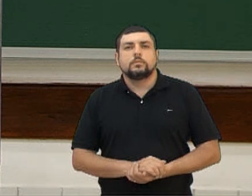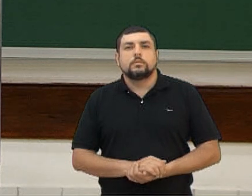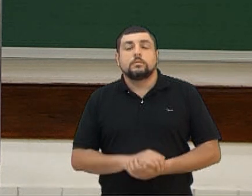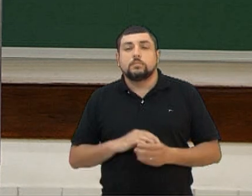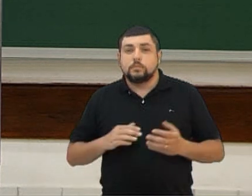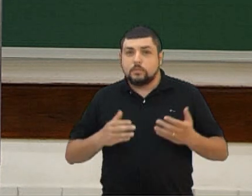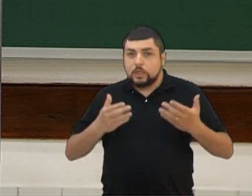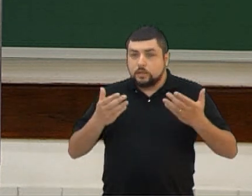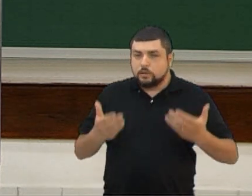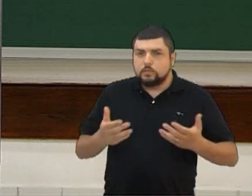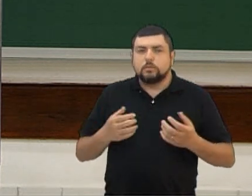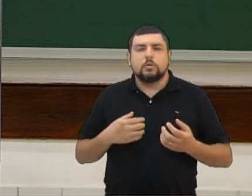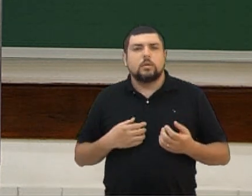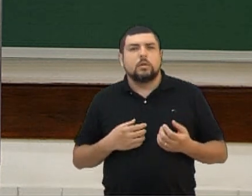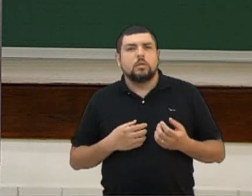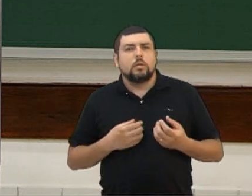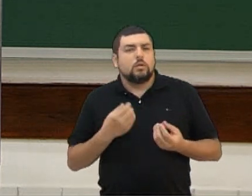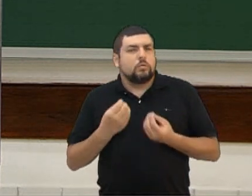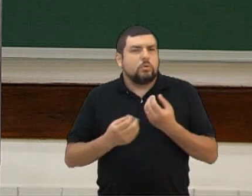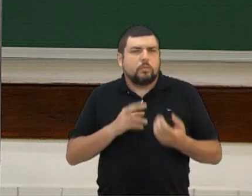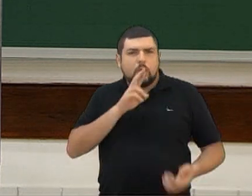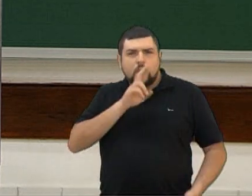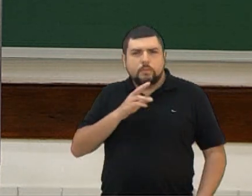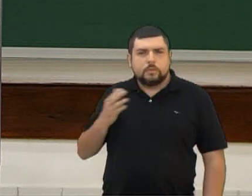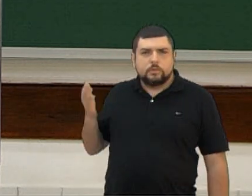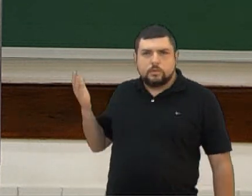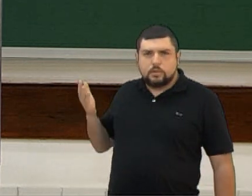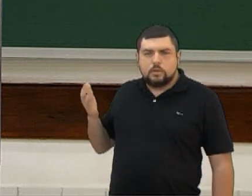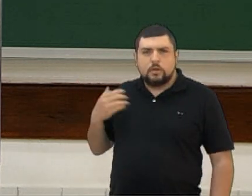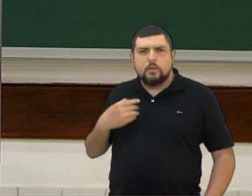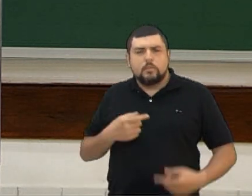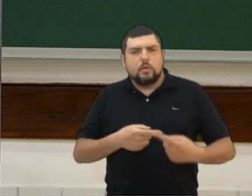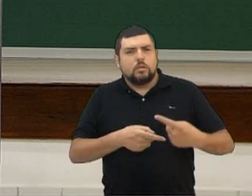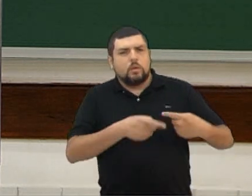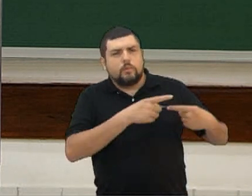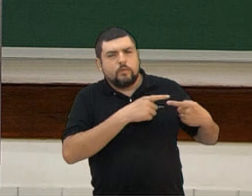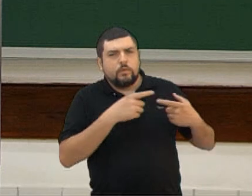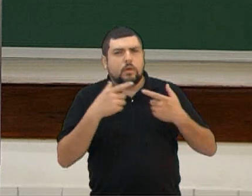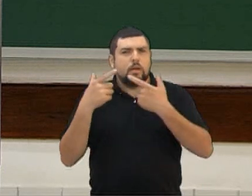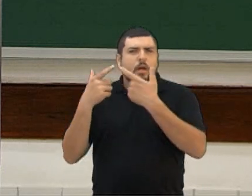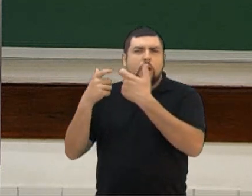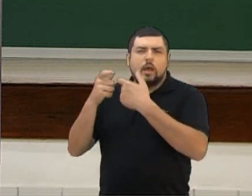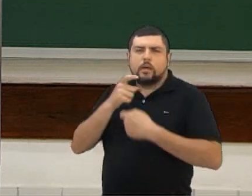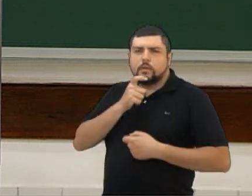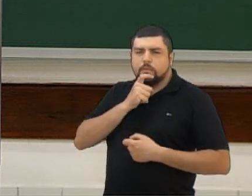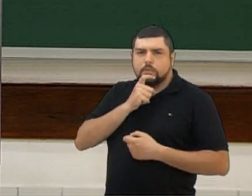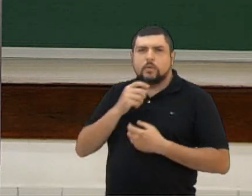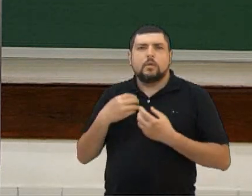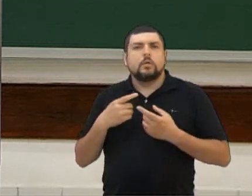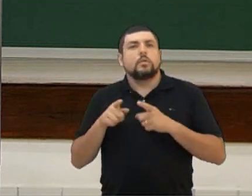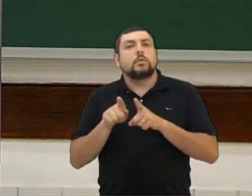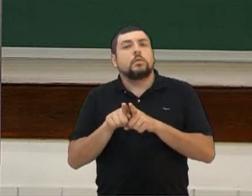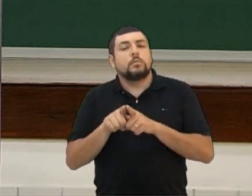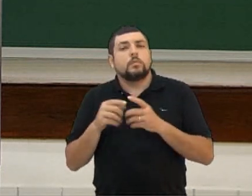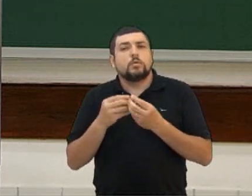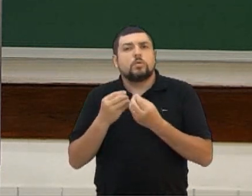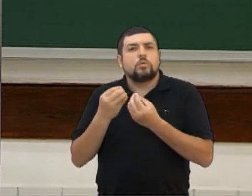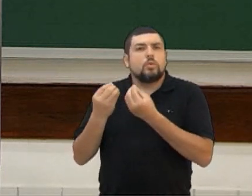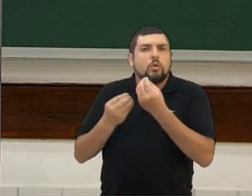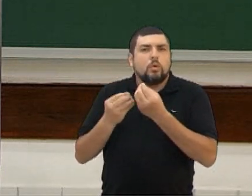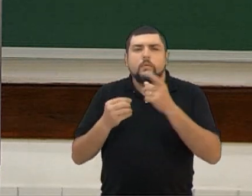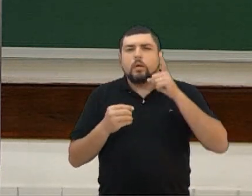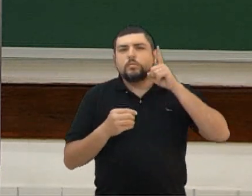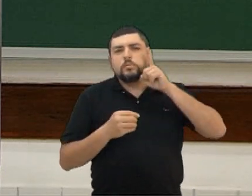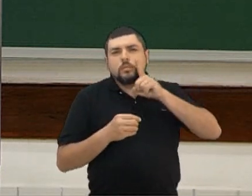Então, pessoal, como é que a gente pode fazer essa resposta aqui? Voltando lá para o contexto da Guerra Fria e pensando que esse alinhamento entre Estados Unidos e